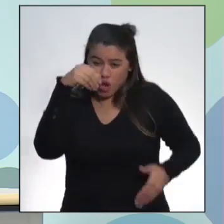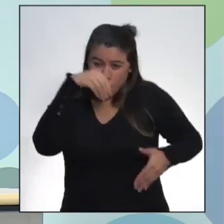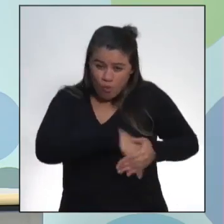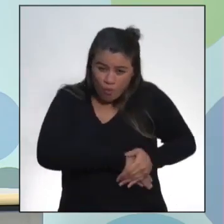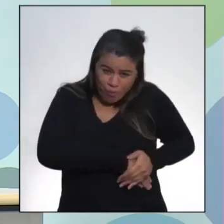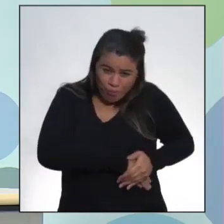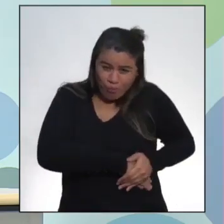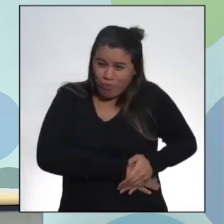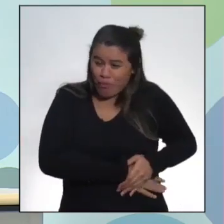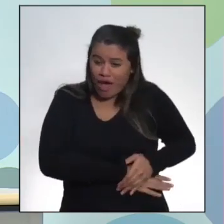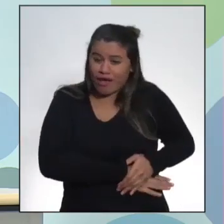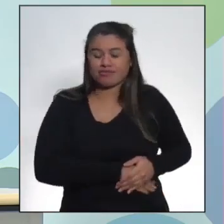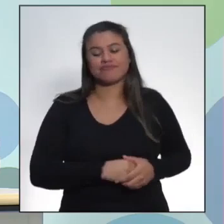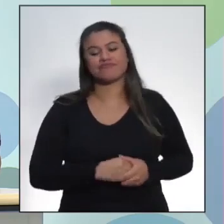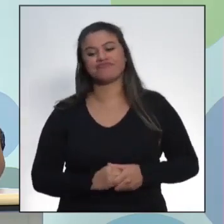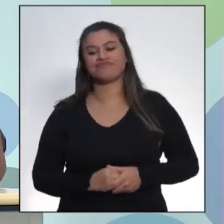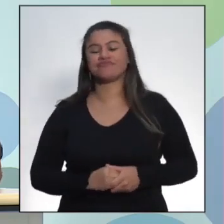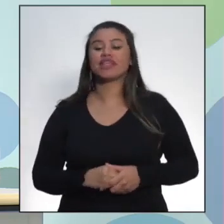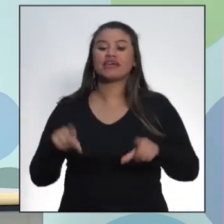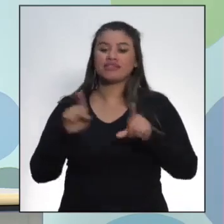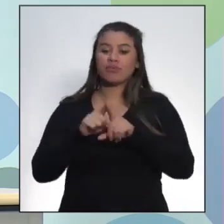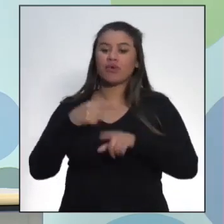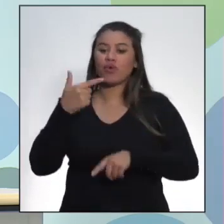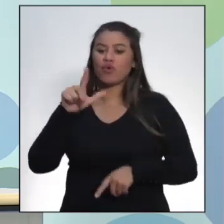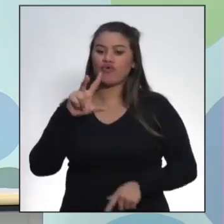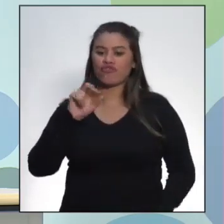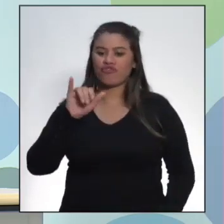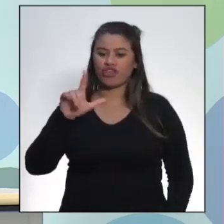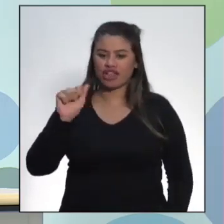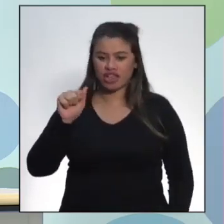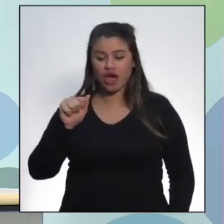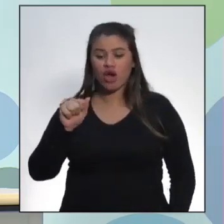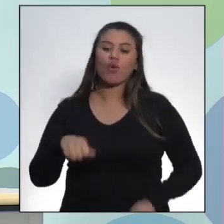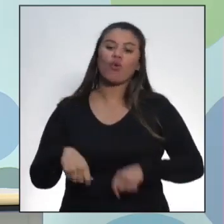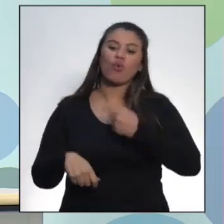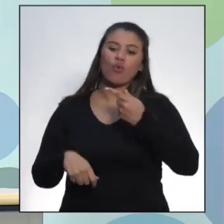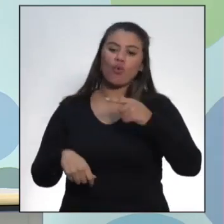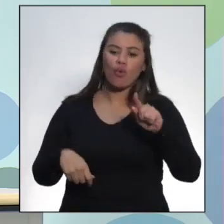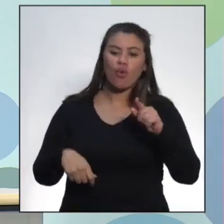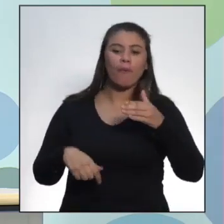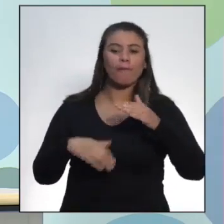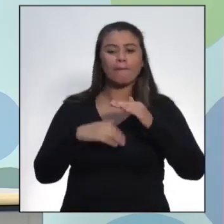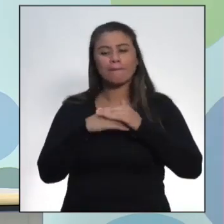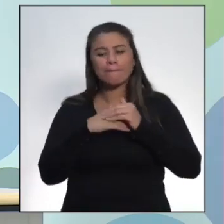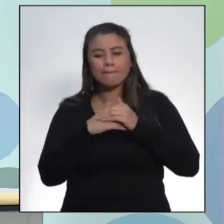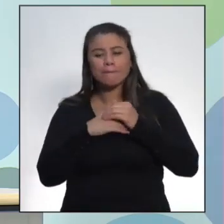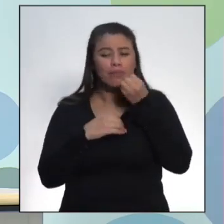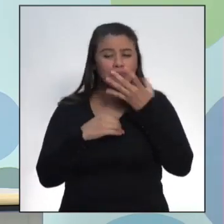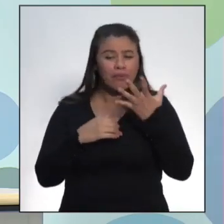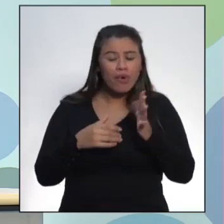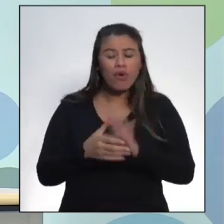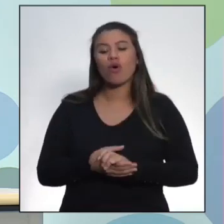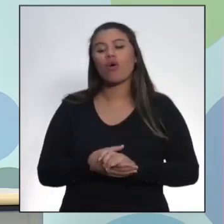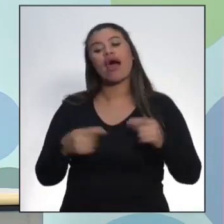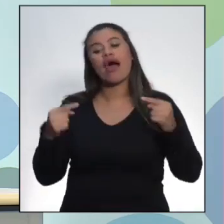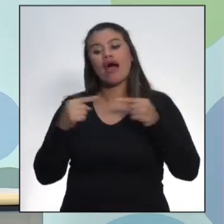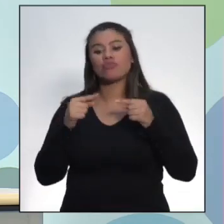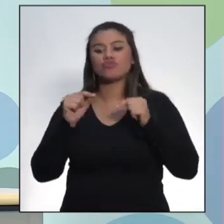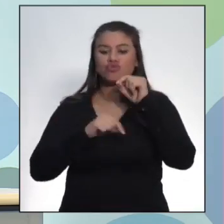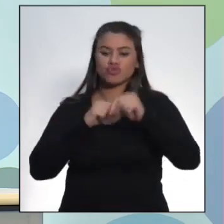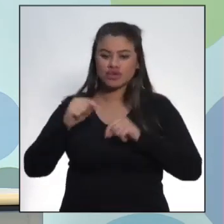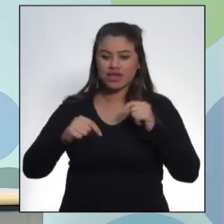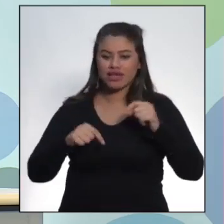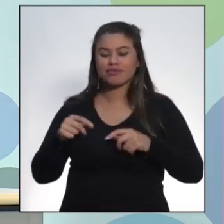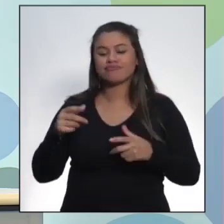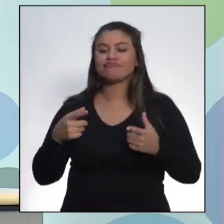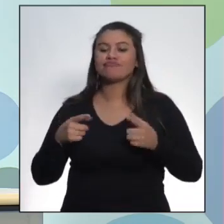da história. O outro é o vilão da história, o outro é um mocinho. Então, esses tipos todos visam uma crítica social